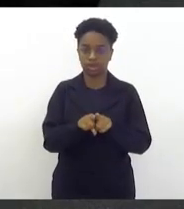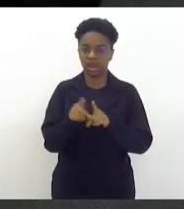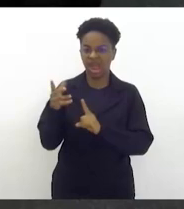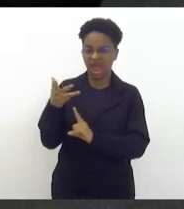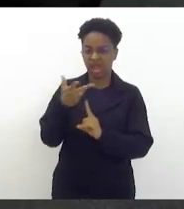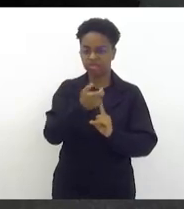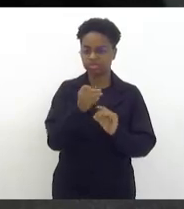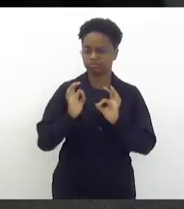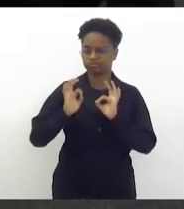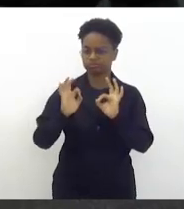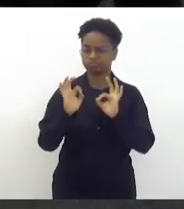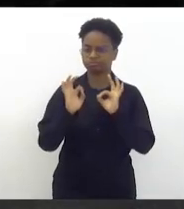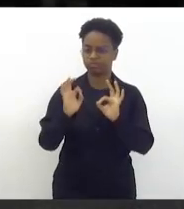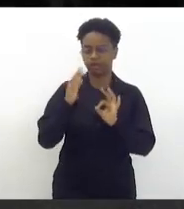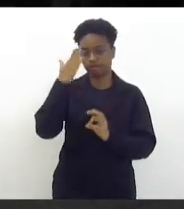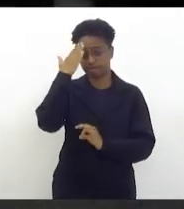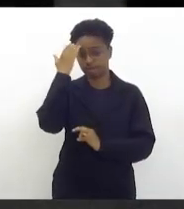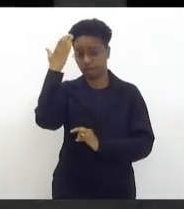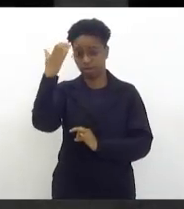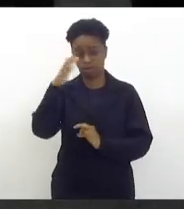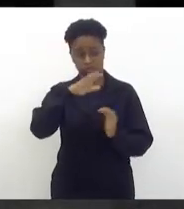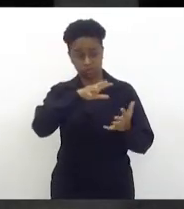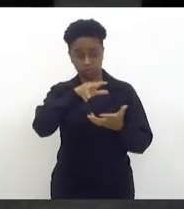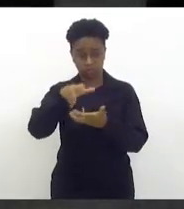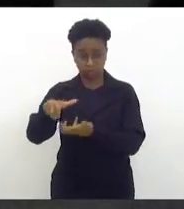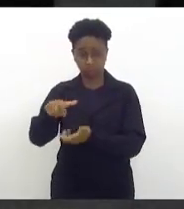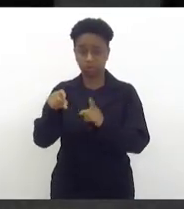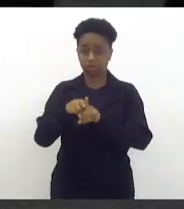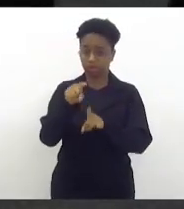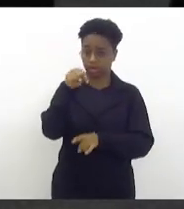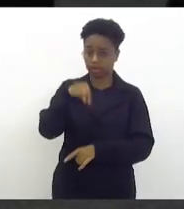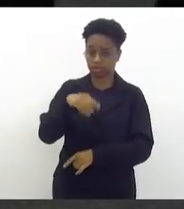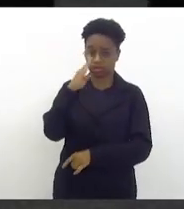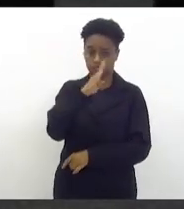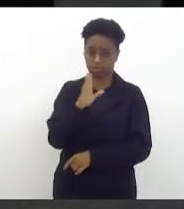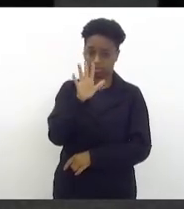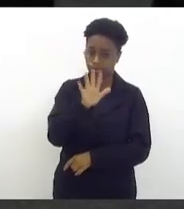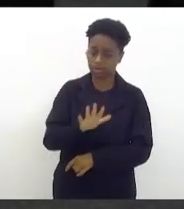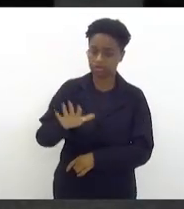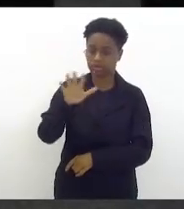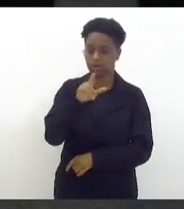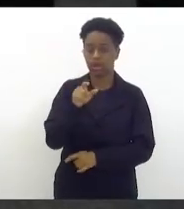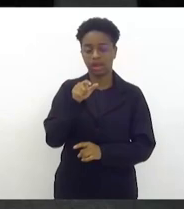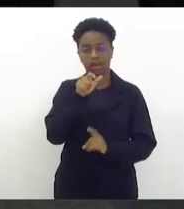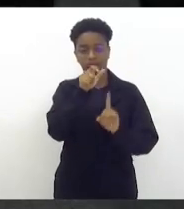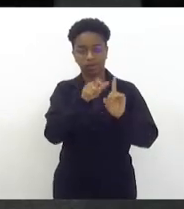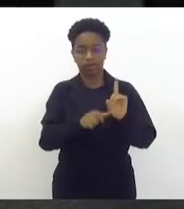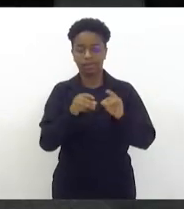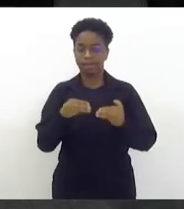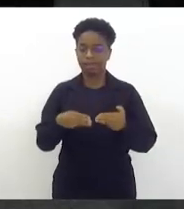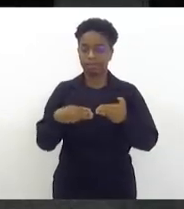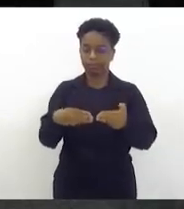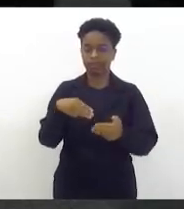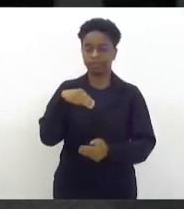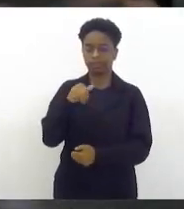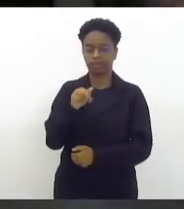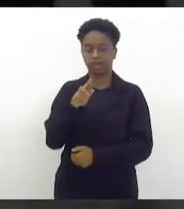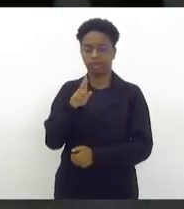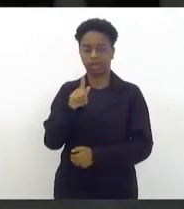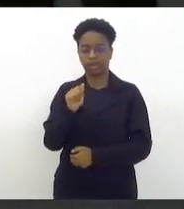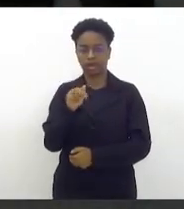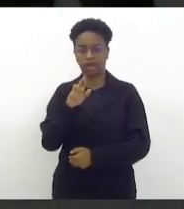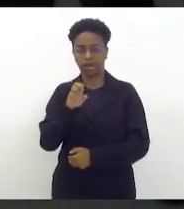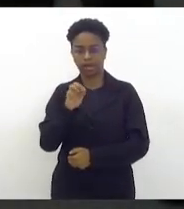artista renomada, reconhecida nacional e internacionalmente, a nossa ministra Margareth Menezes tem sido